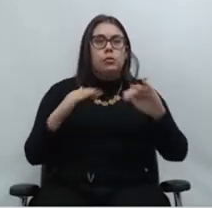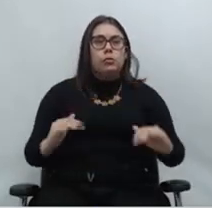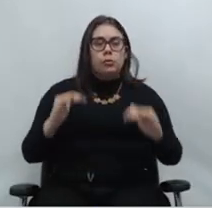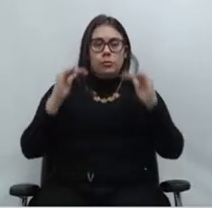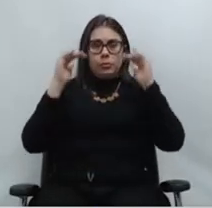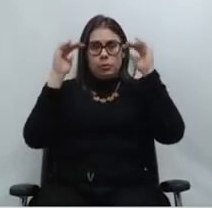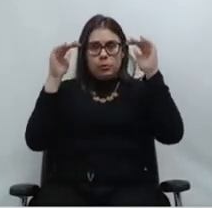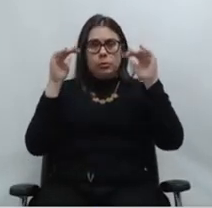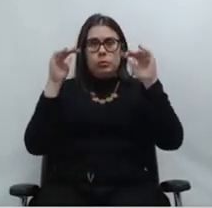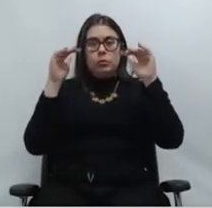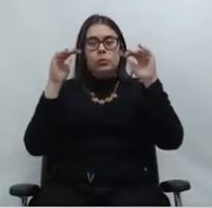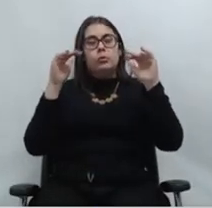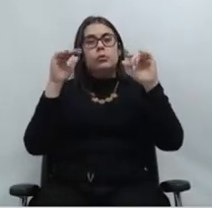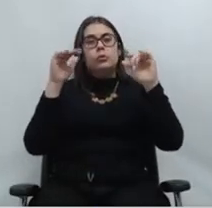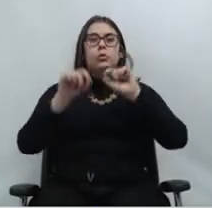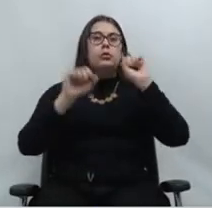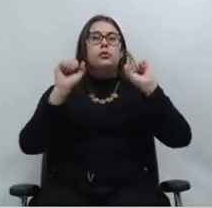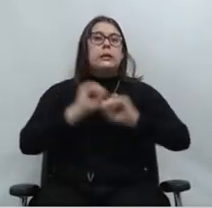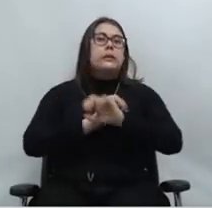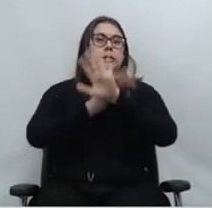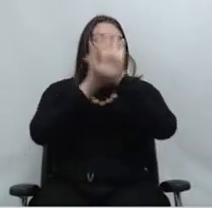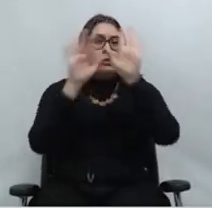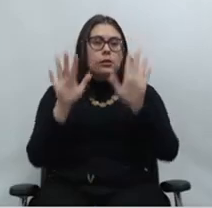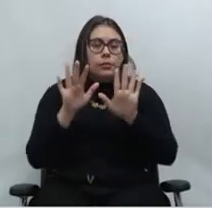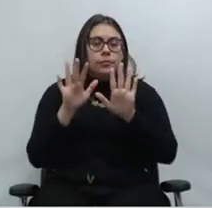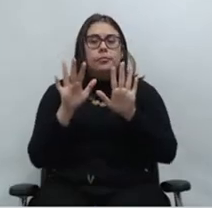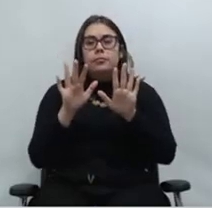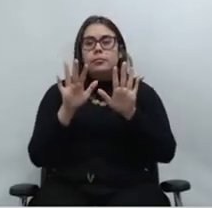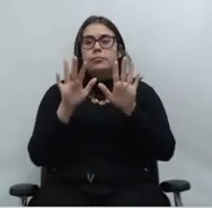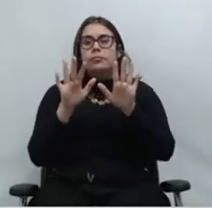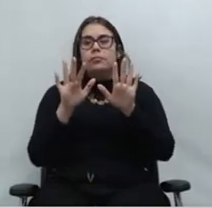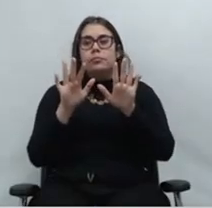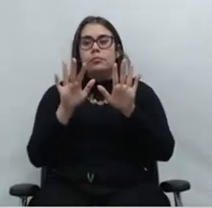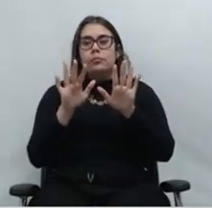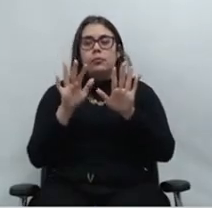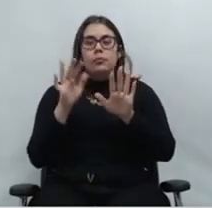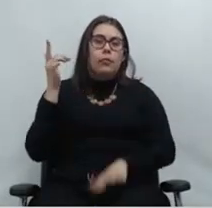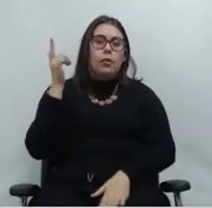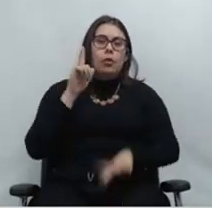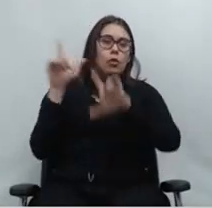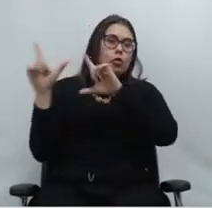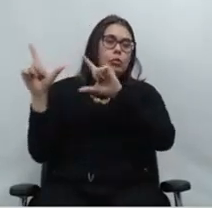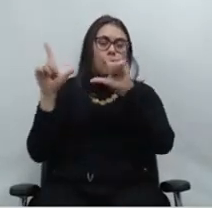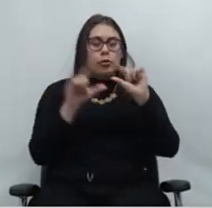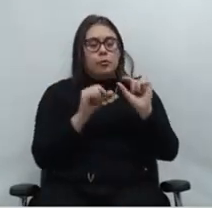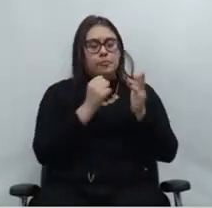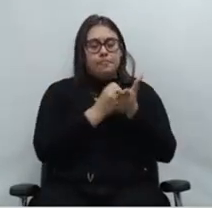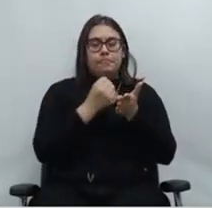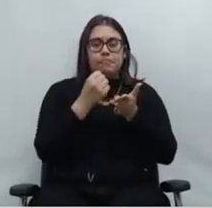esse ponto, os quais foram esclarecidos e se relacionam a diminuição do valor de contratação, que não terá